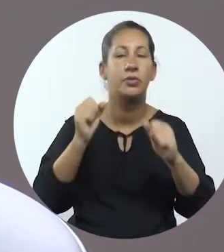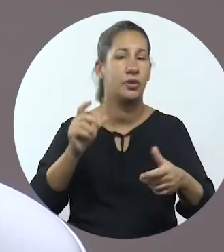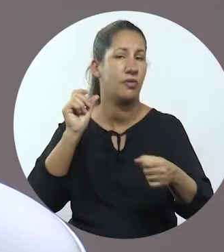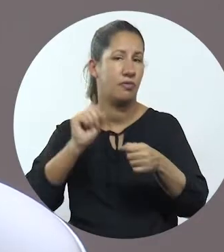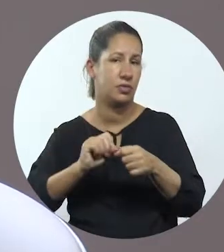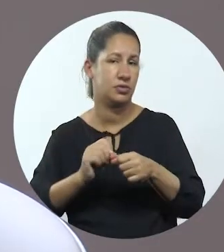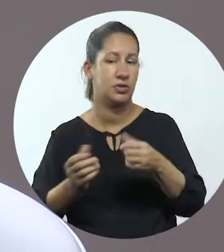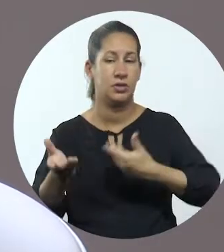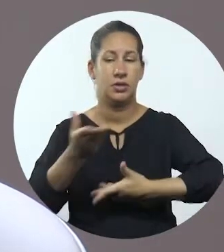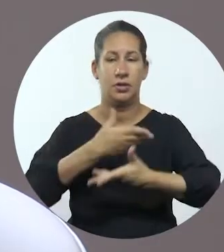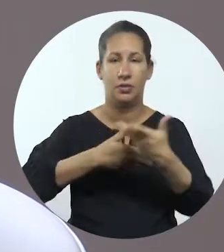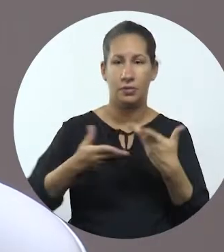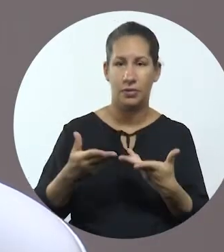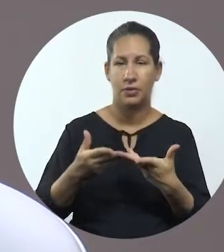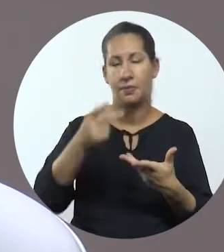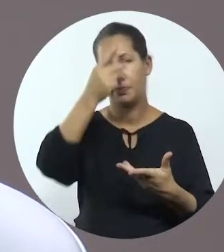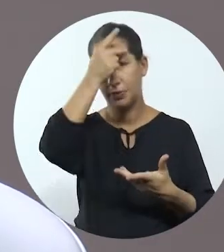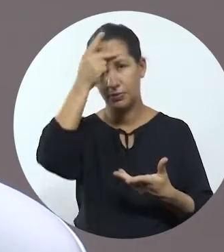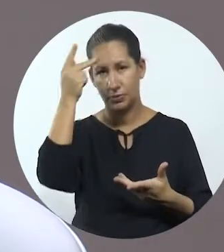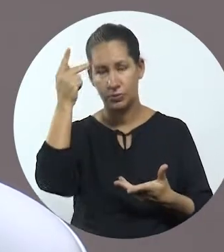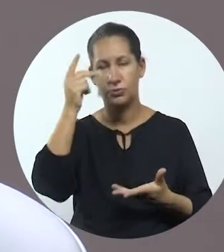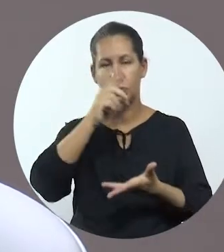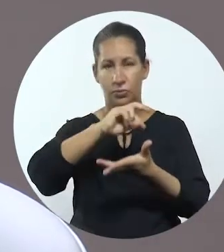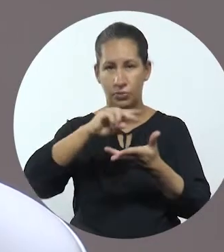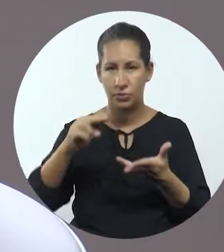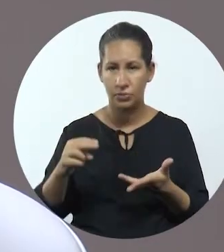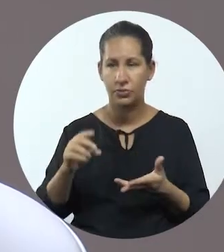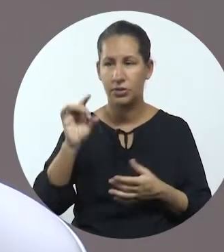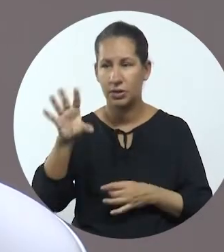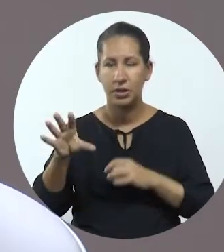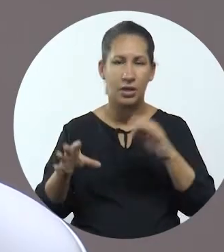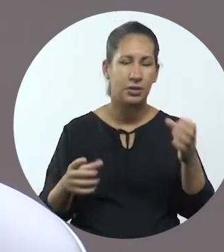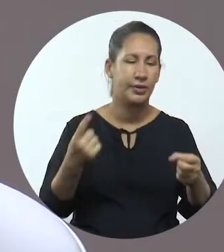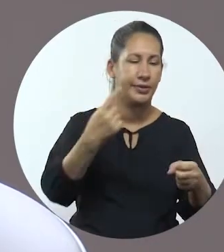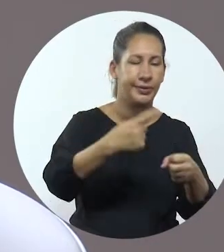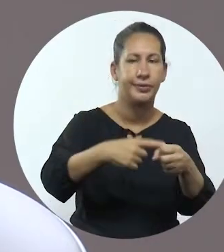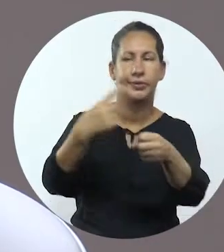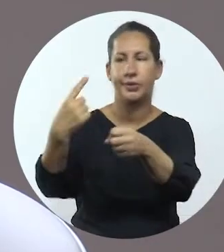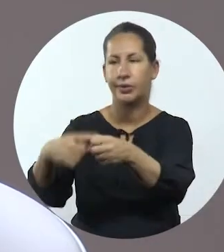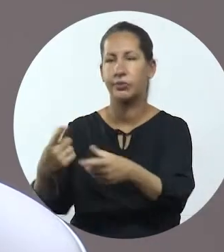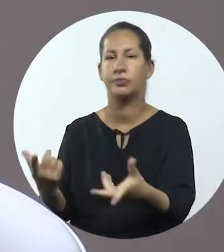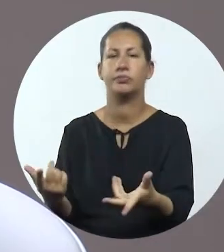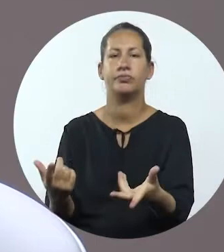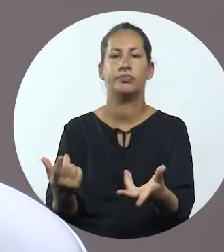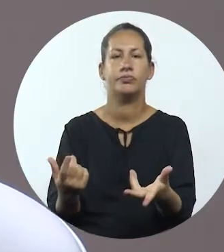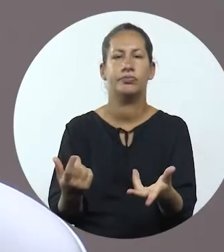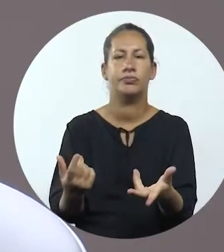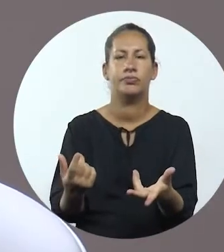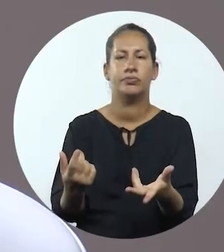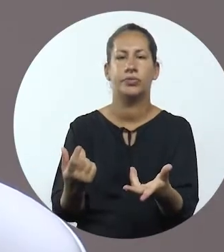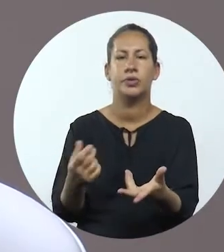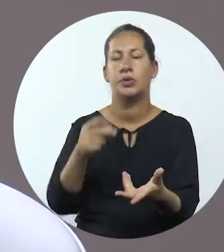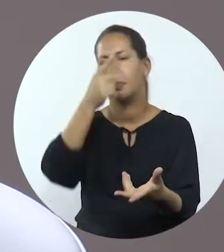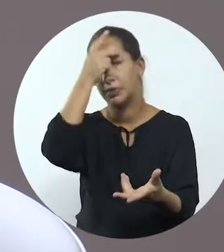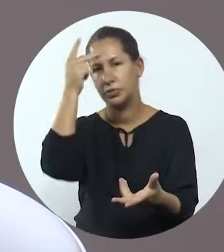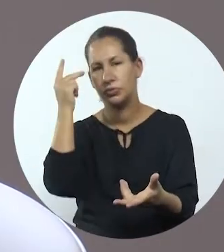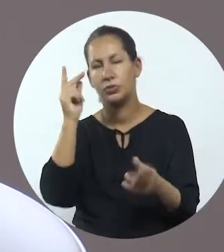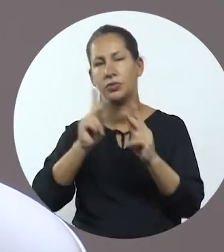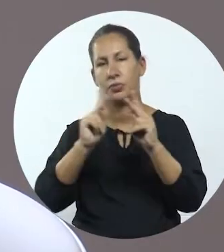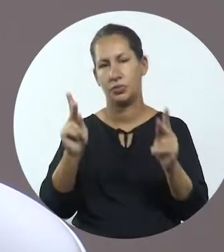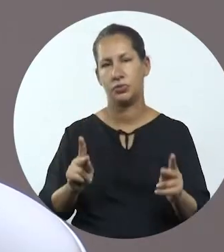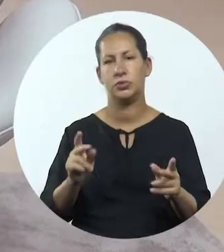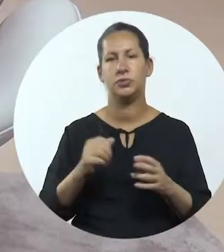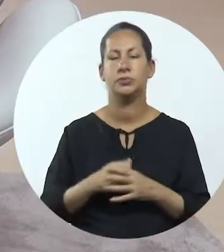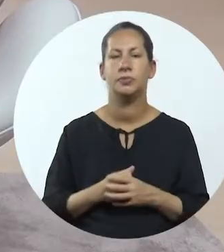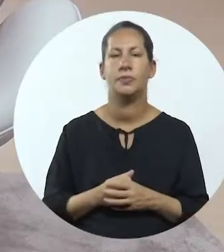fazer desse público, né, em cada cidade do interior, um público atendido pelos projetos do